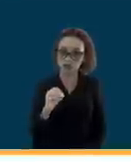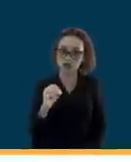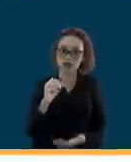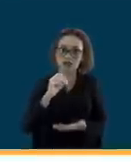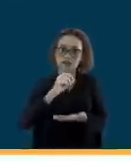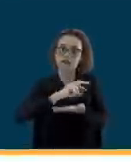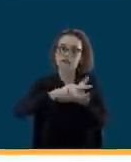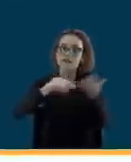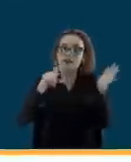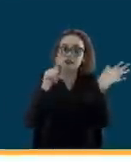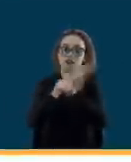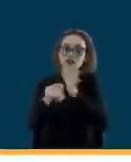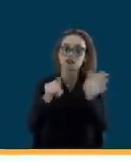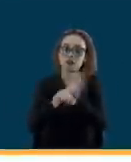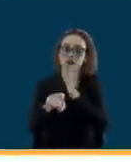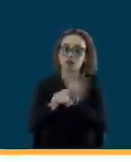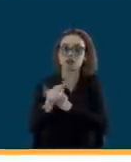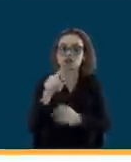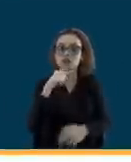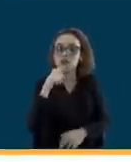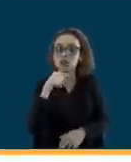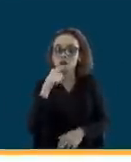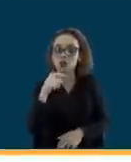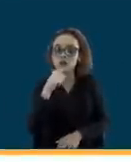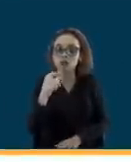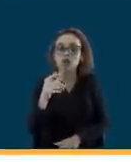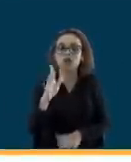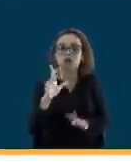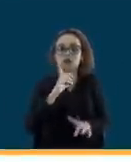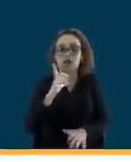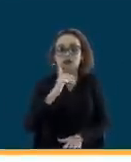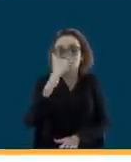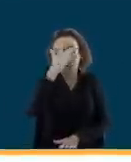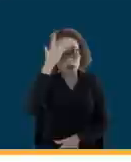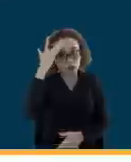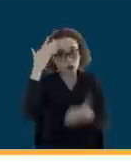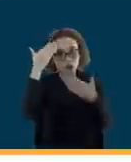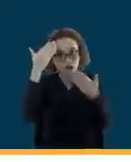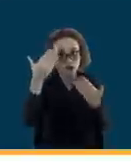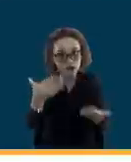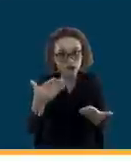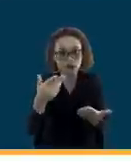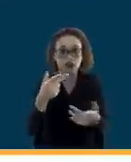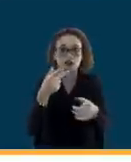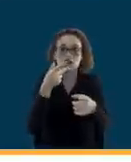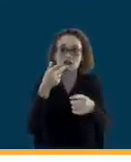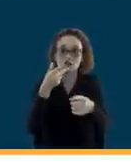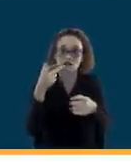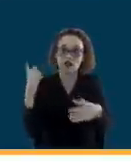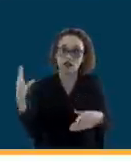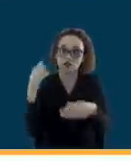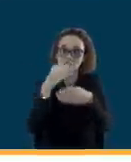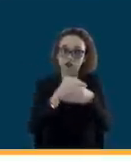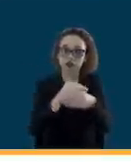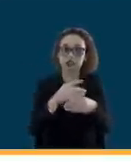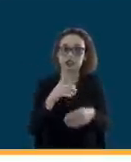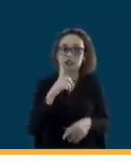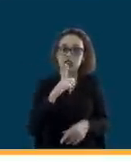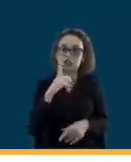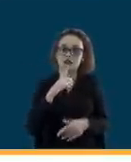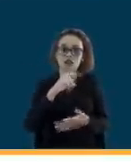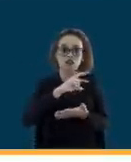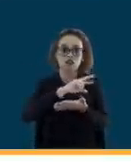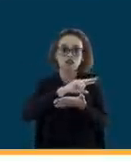várias questões que estão surgindo, as pessoas também agradecendo muito a sua fala, teve muita manifestação aqui também. A todas as